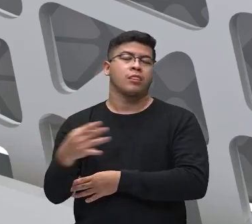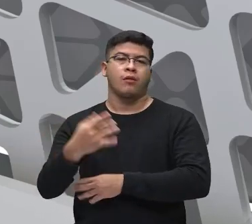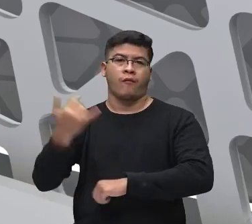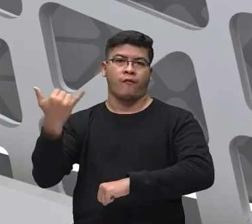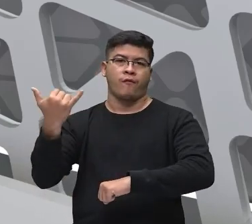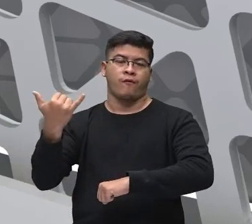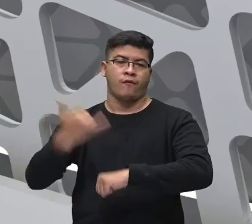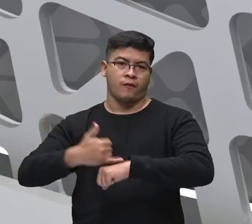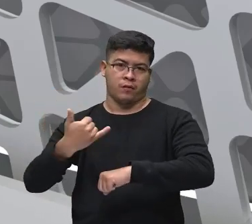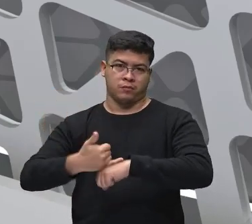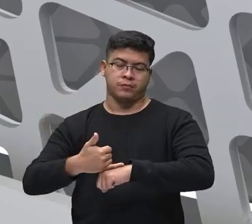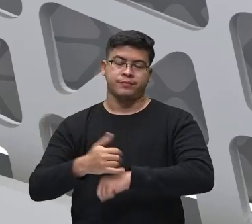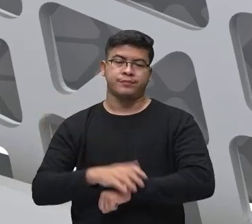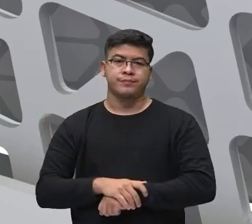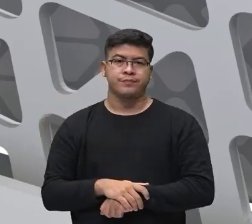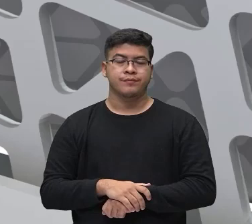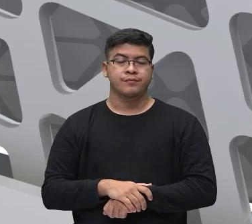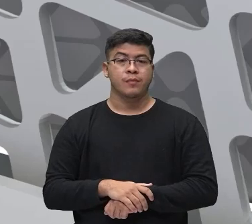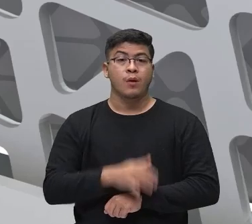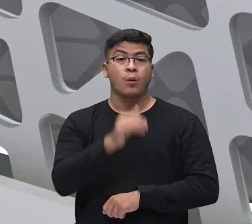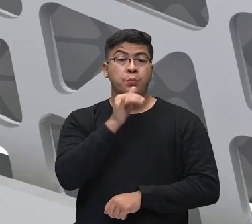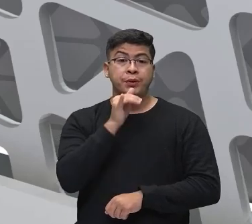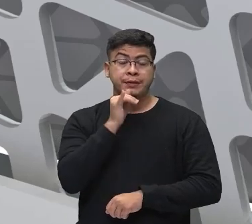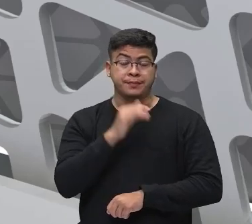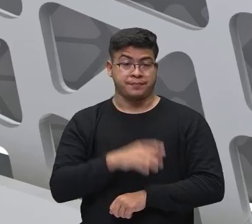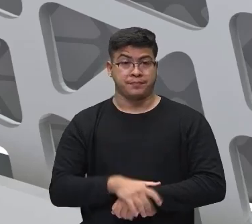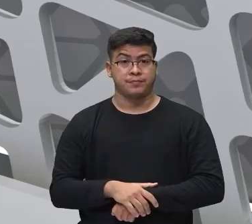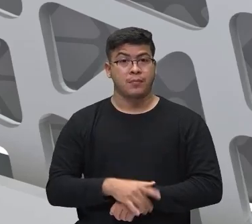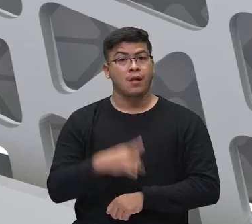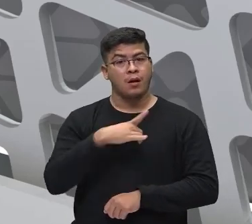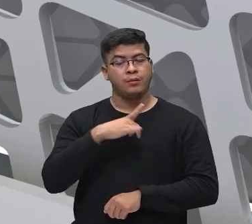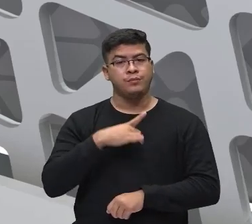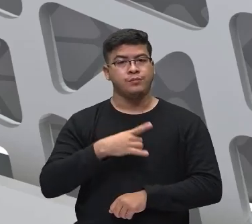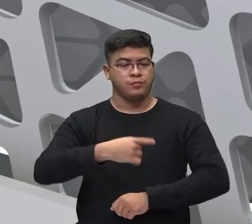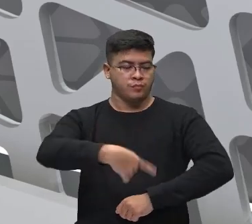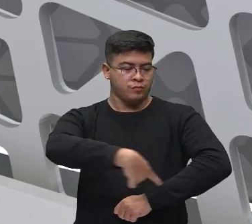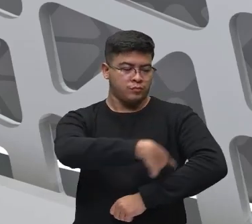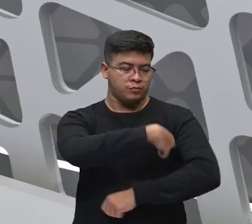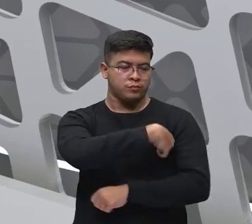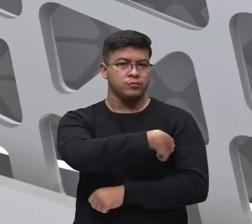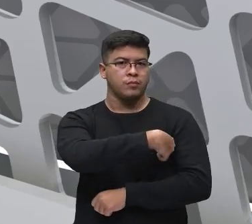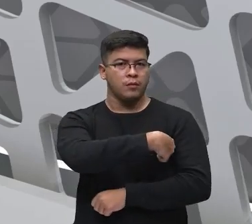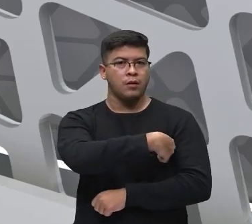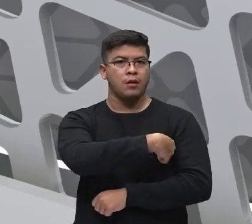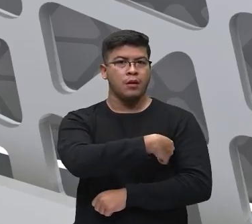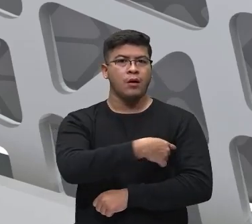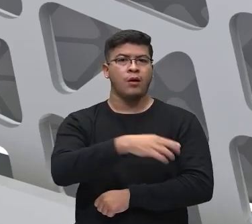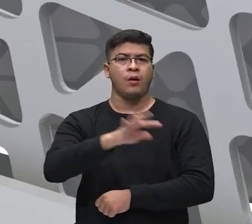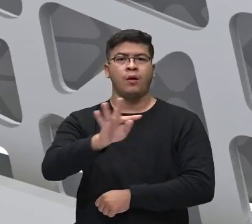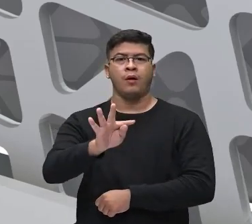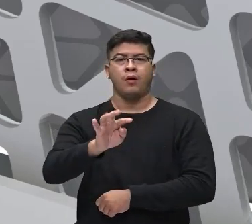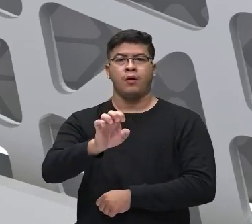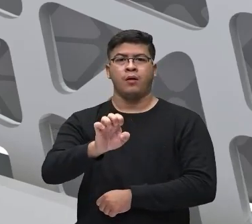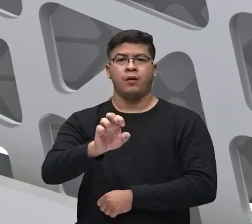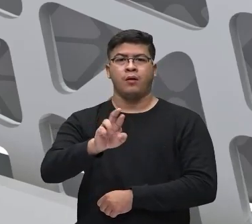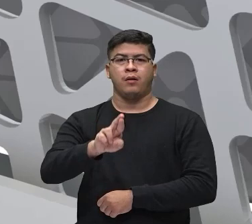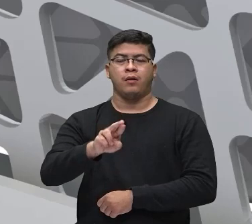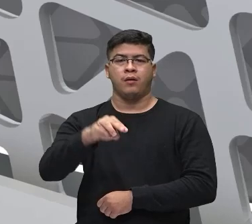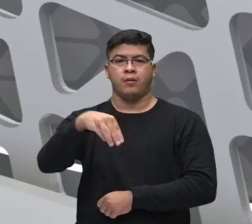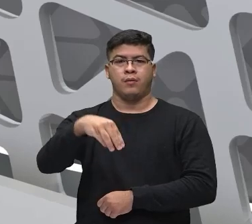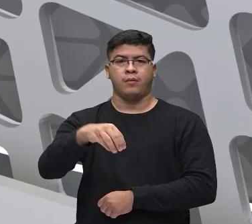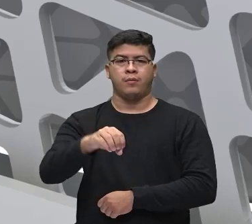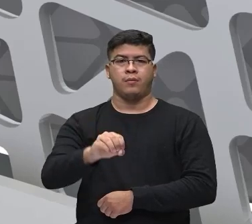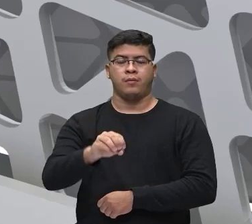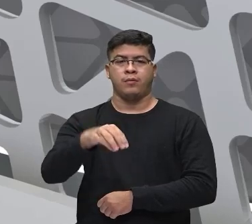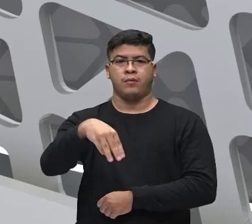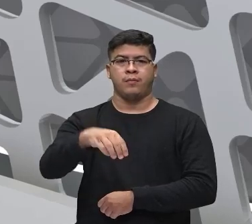utilizado para medir temperaturas é o termômetro. Com certeza vocês já viram ou já